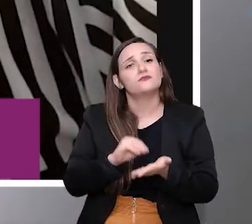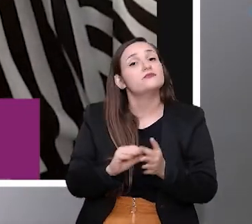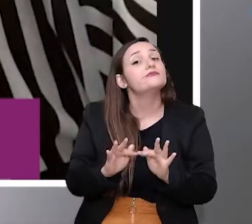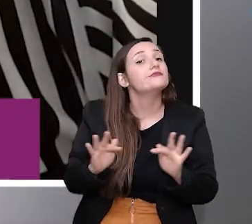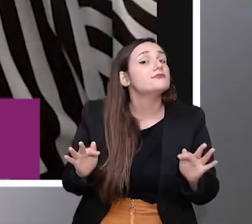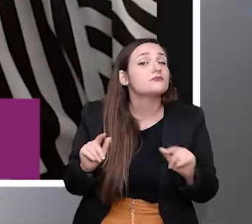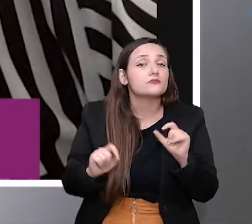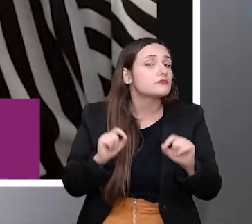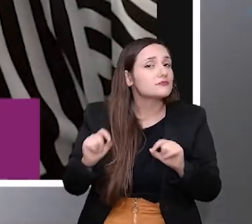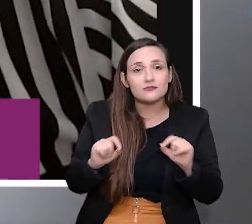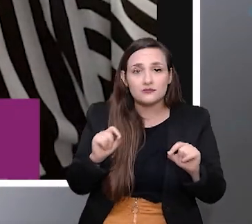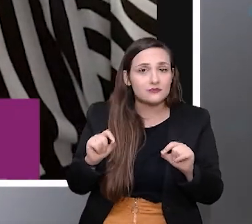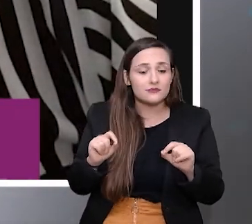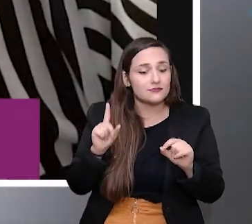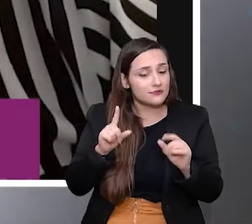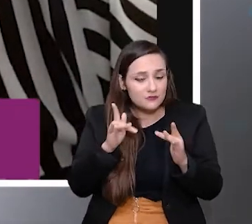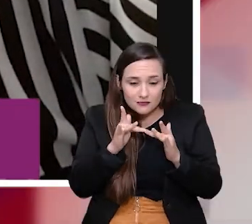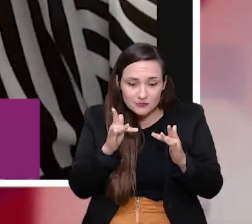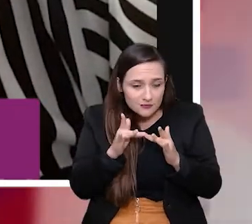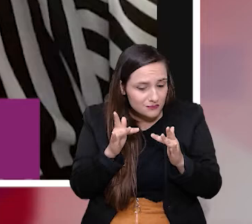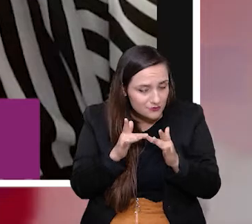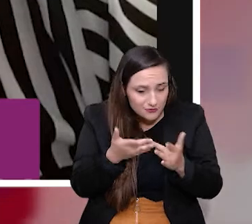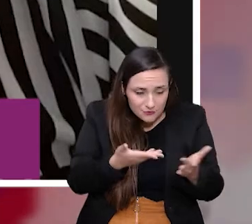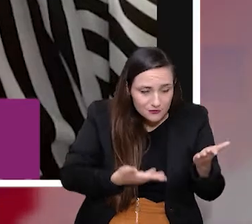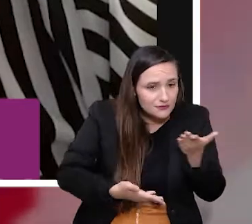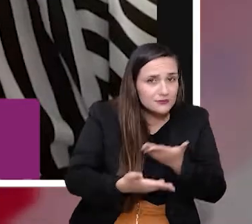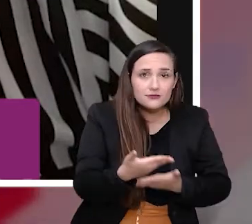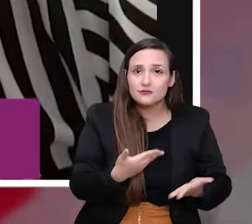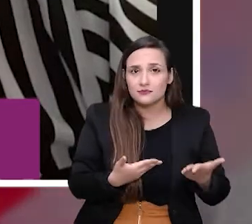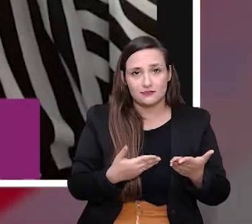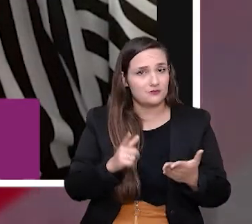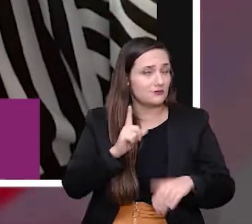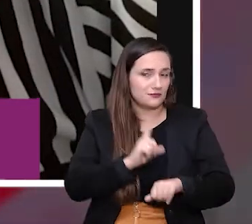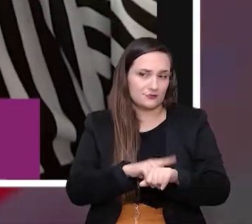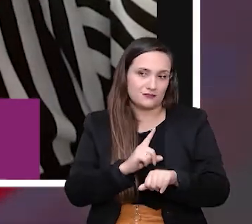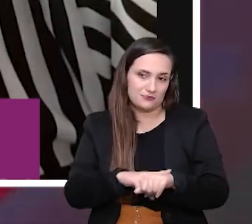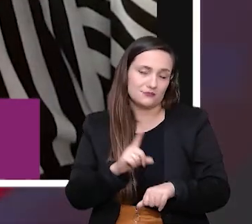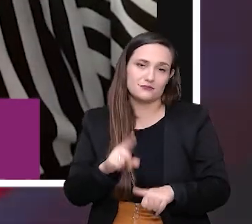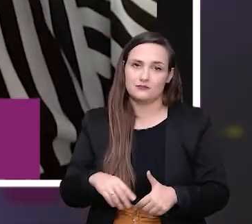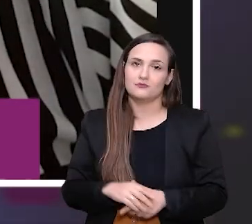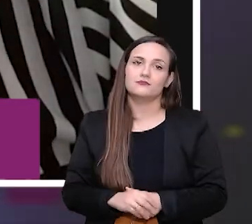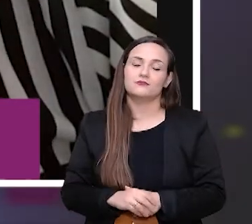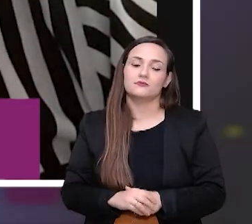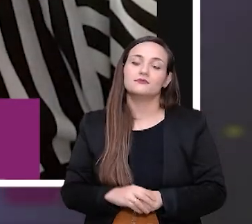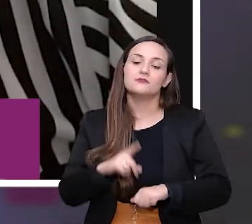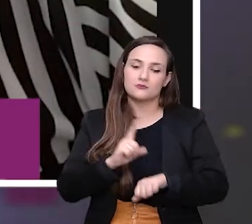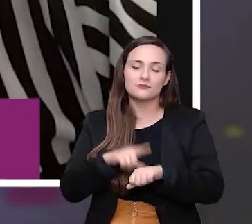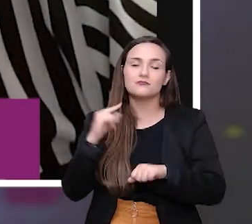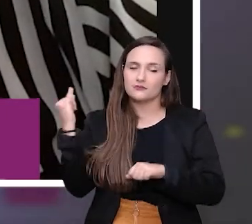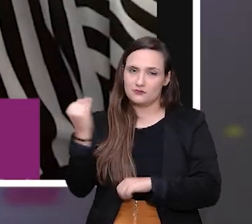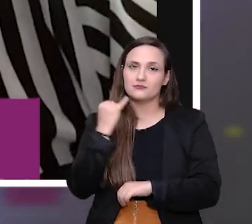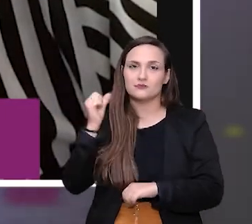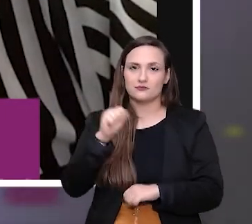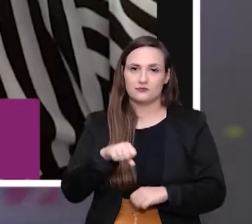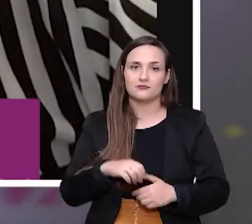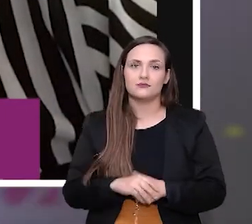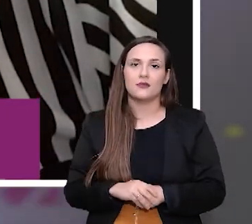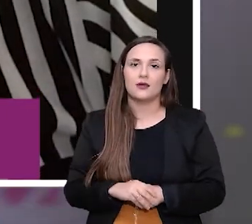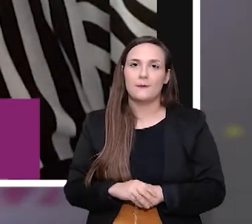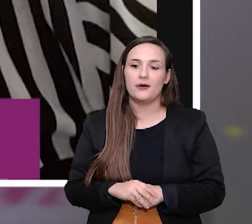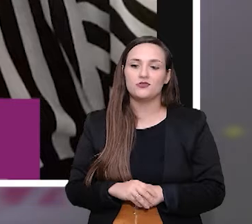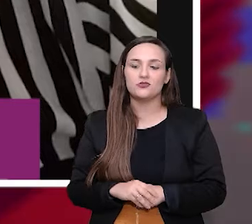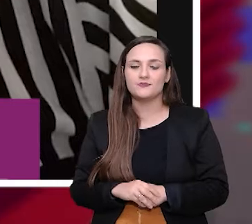vezes esquece dessa outra parte, que é mais simples, mais barata, né? Custa o nosso tempo. Na verdade, nosso tempo é